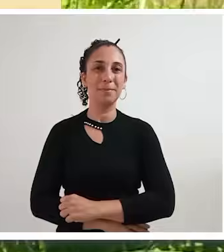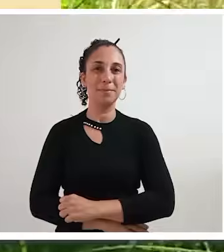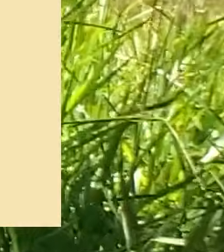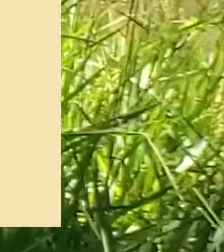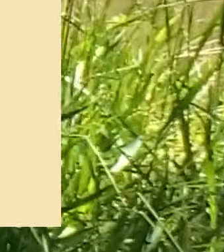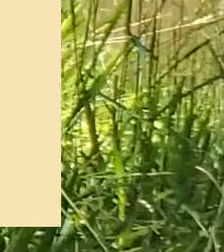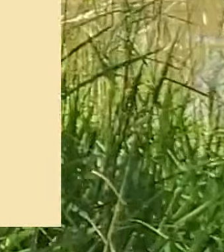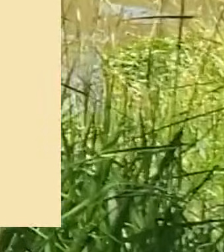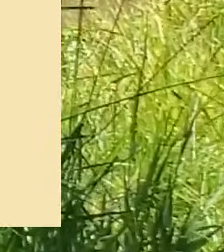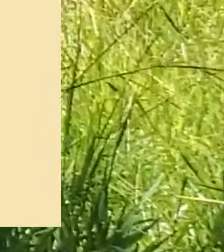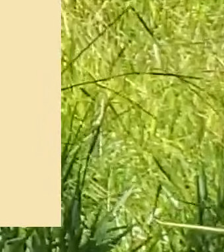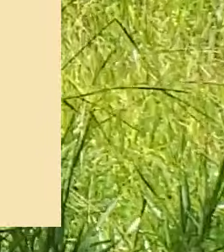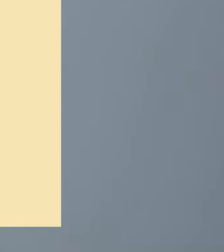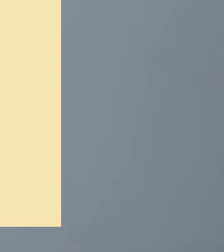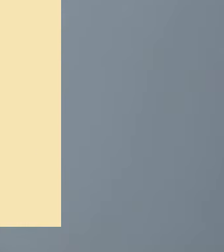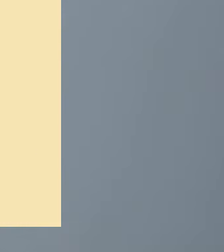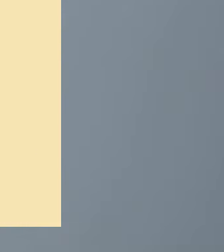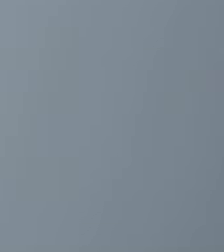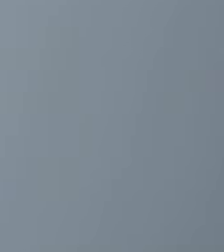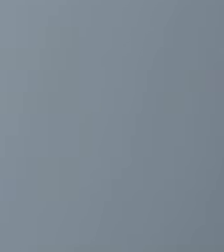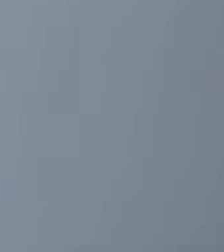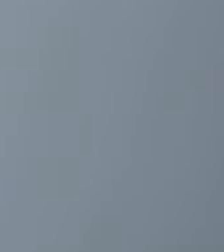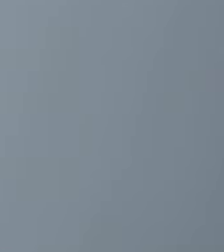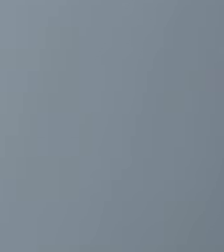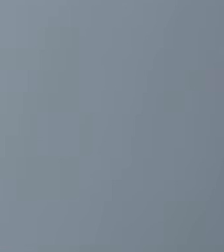nova paisagem se forma. Vamos lá!